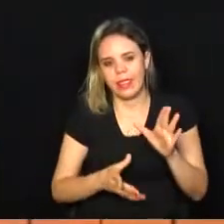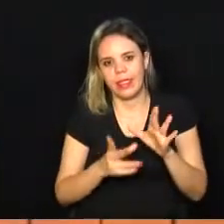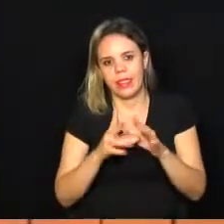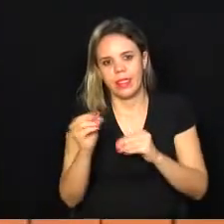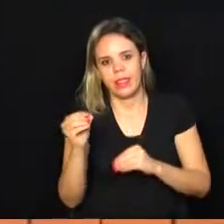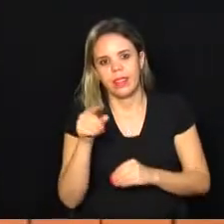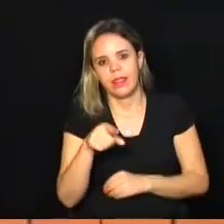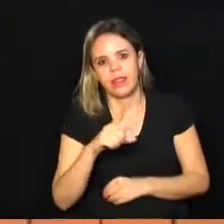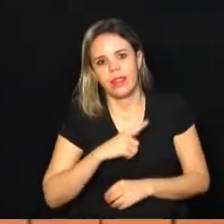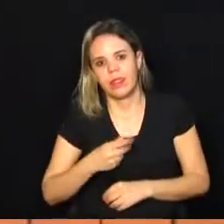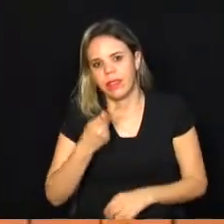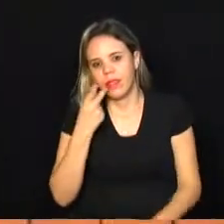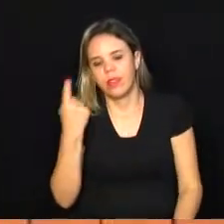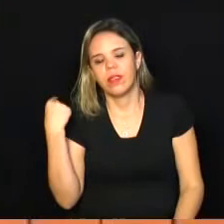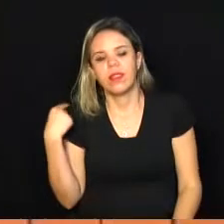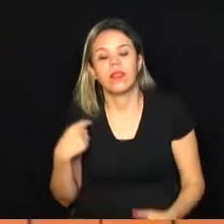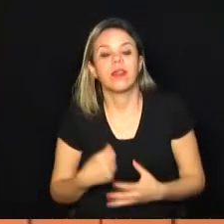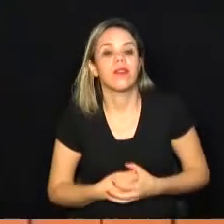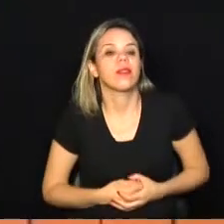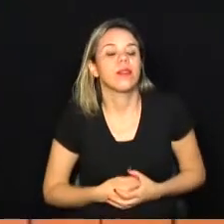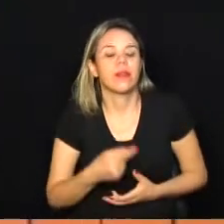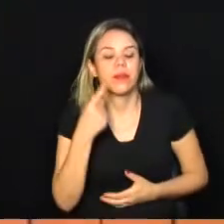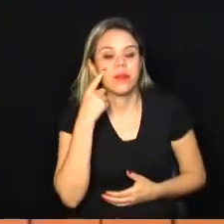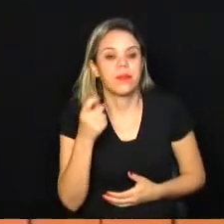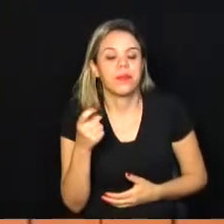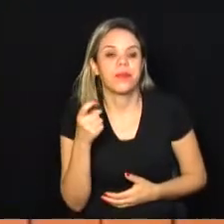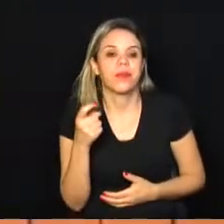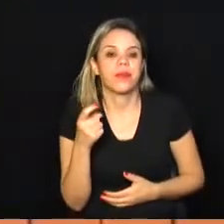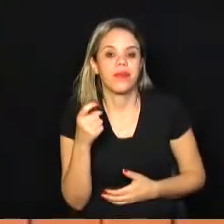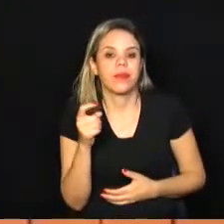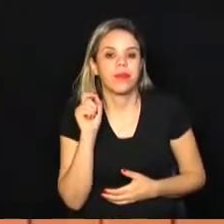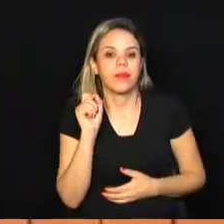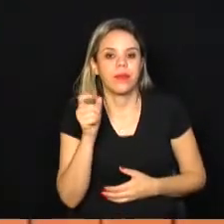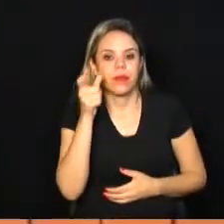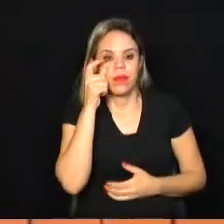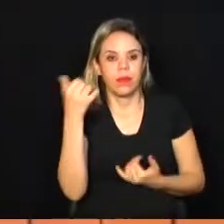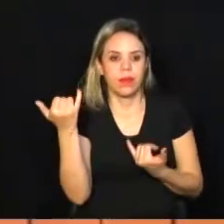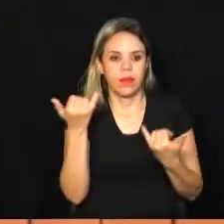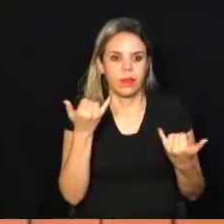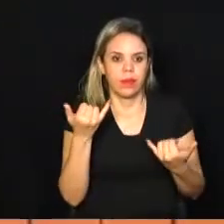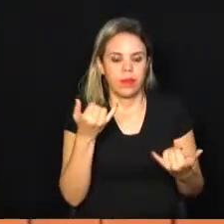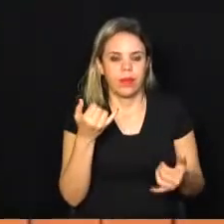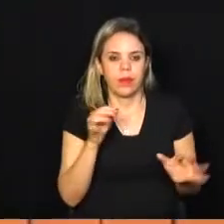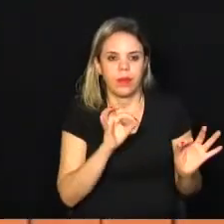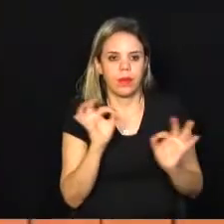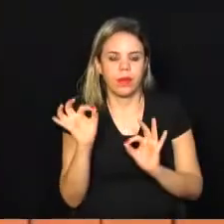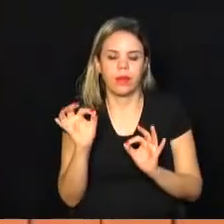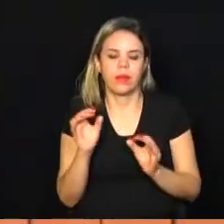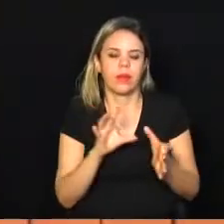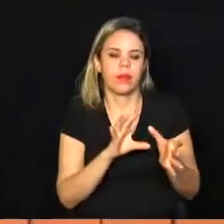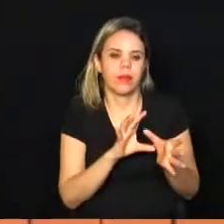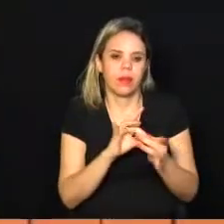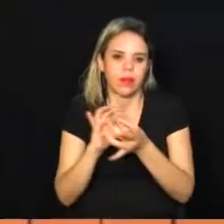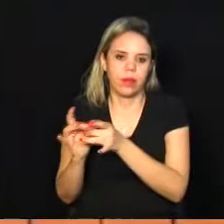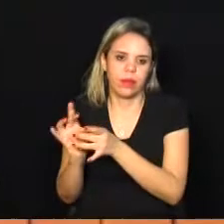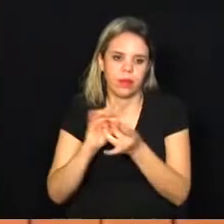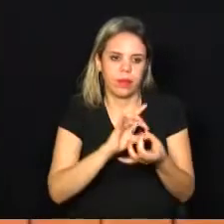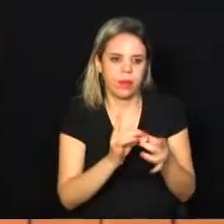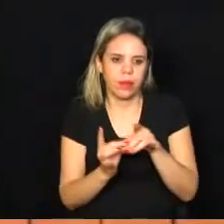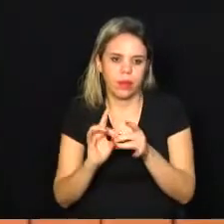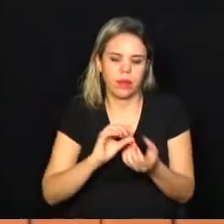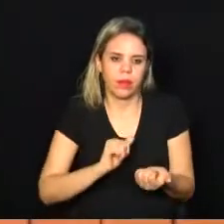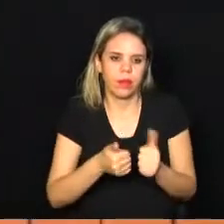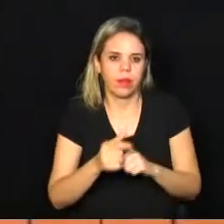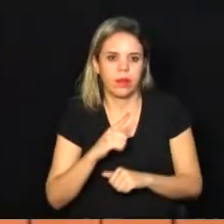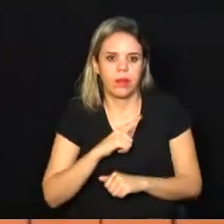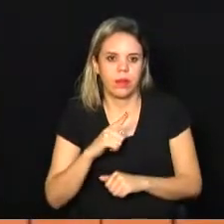E você estava dizendo, Larissa, é muito interessante isso, né? Para quem está nos acompanhando, até em relação a Jogos Olímpicos, né? Tem